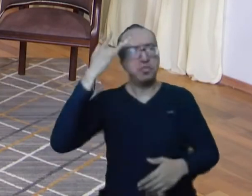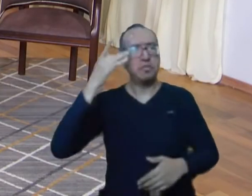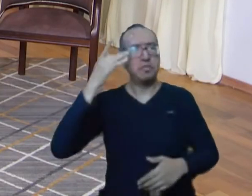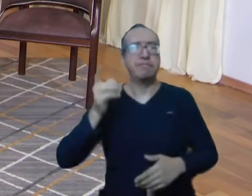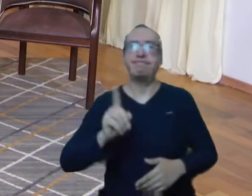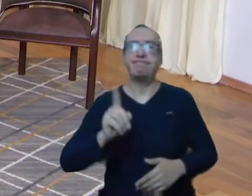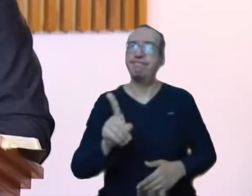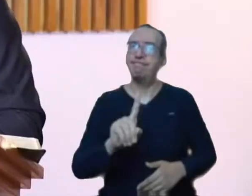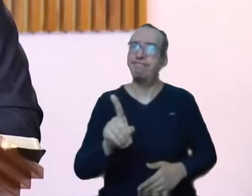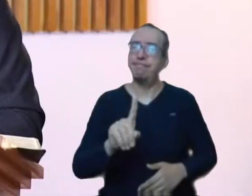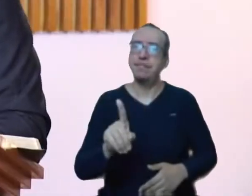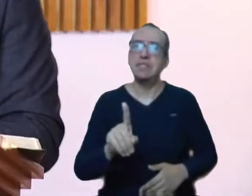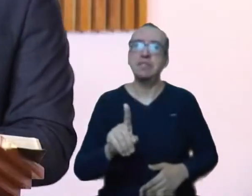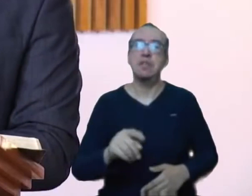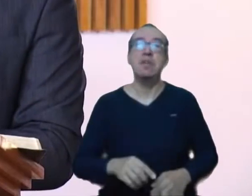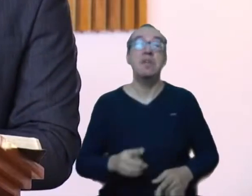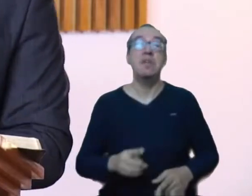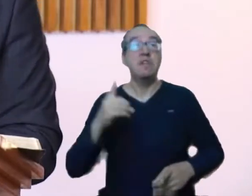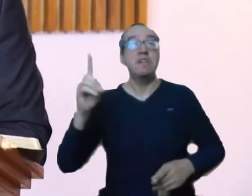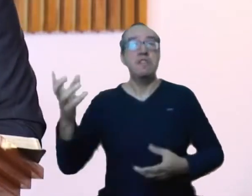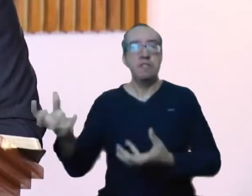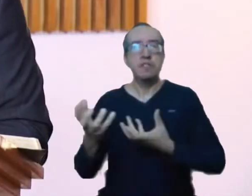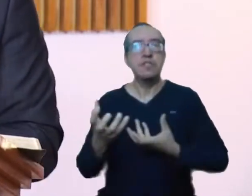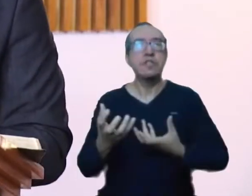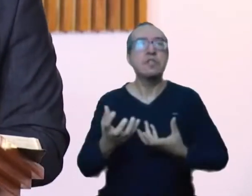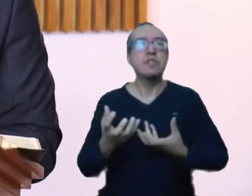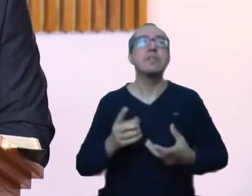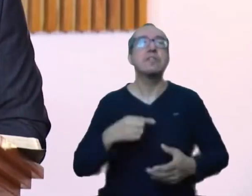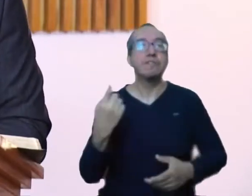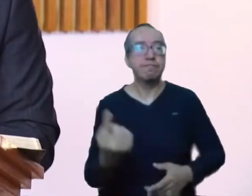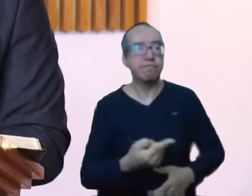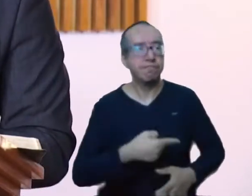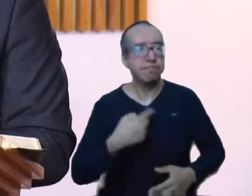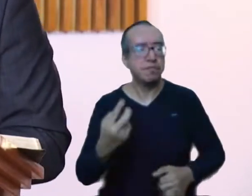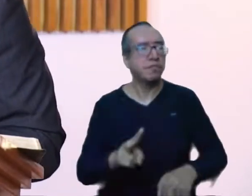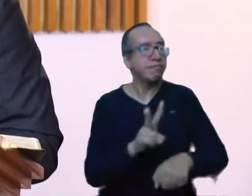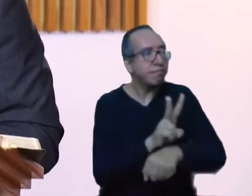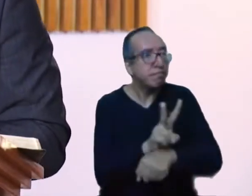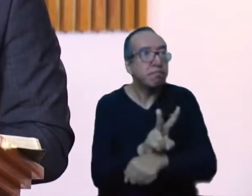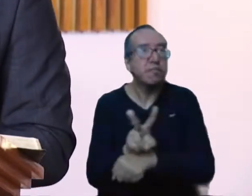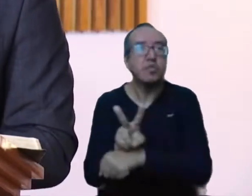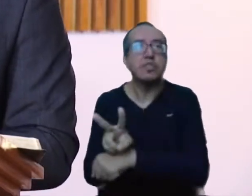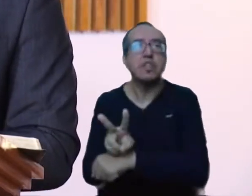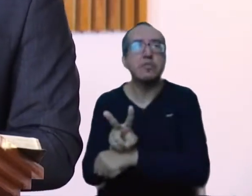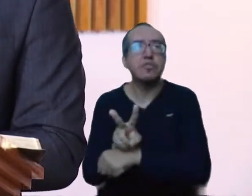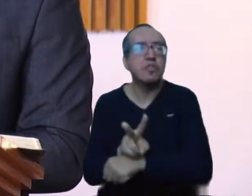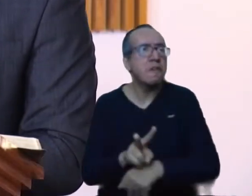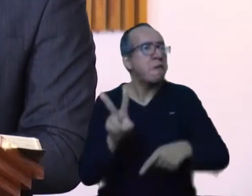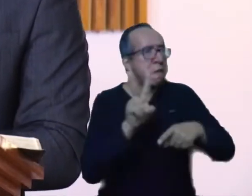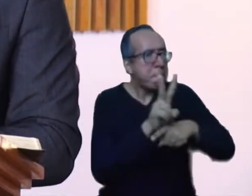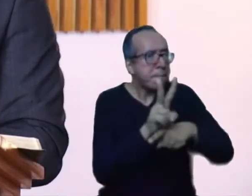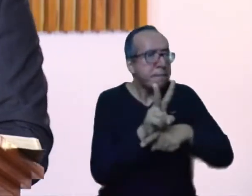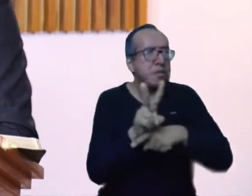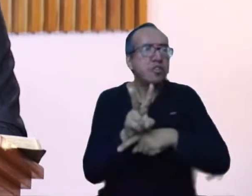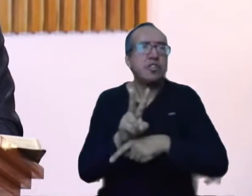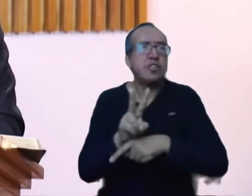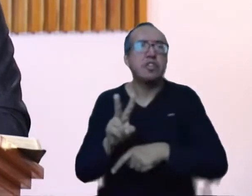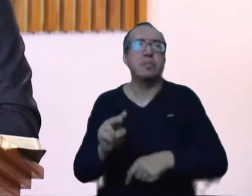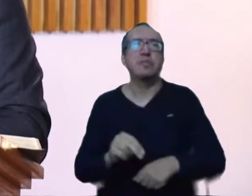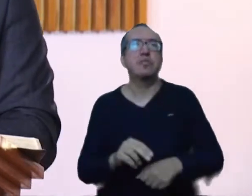Essa igreja de Troade, ela não esperou o comando do pastor, não. Ela